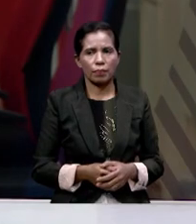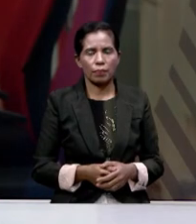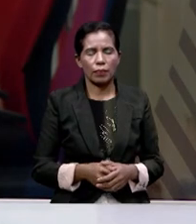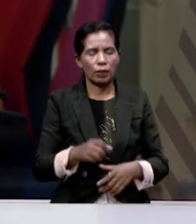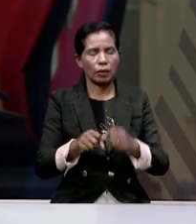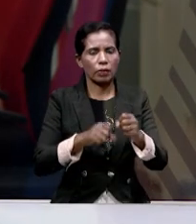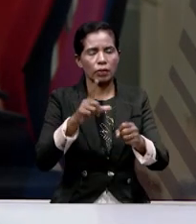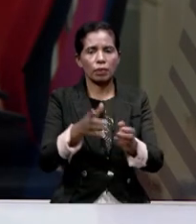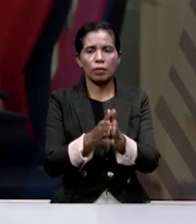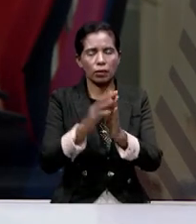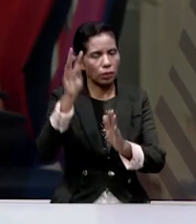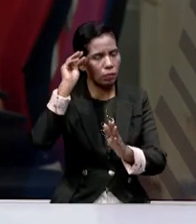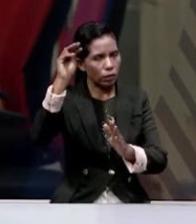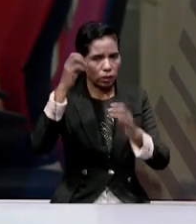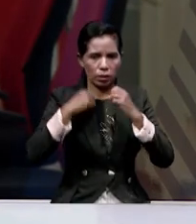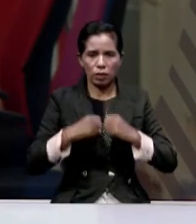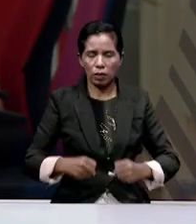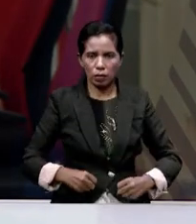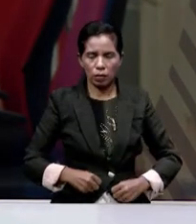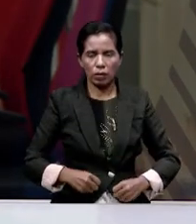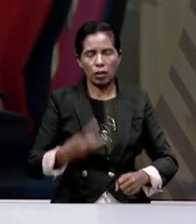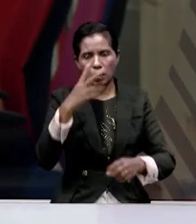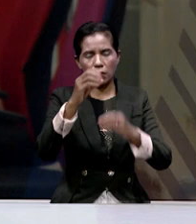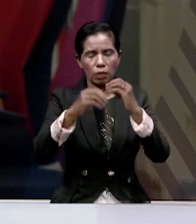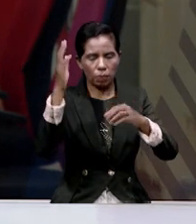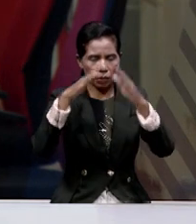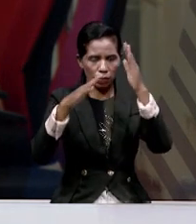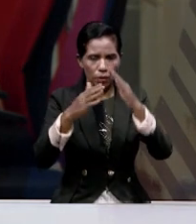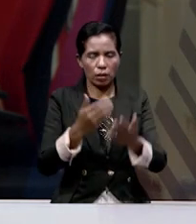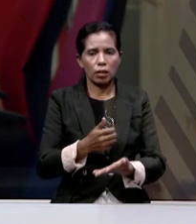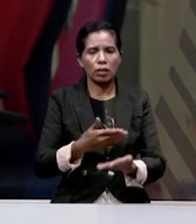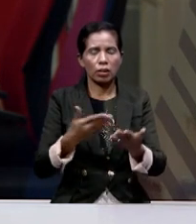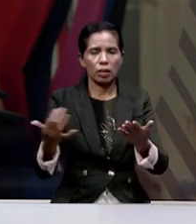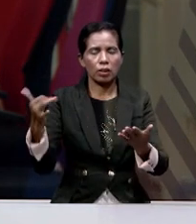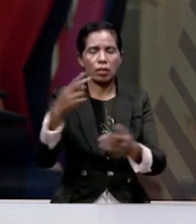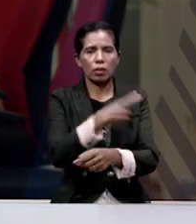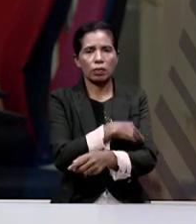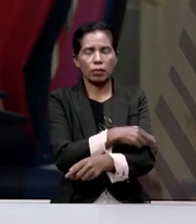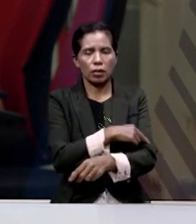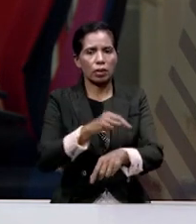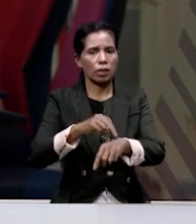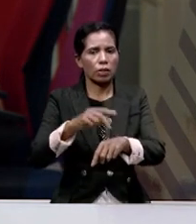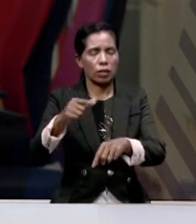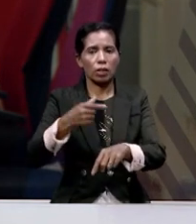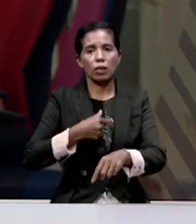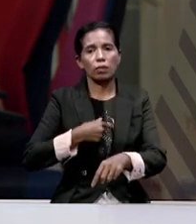Sociedade Civil Russo Ministério Saúde resolve problema facilidade Sira e Hospital Nacional Guido